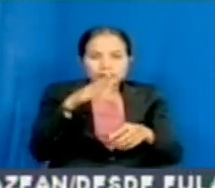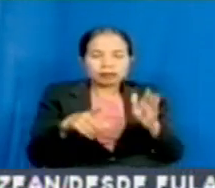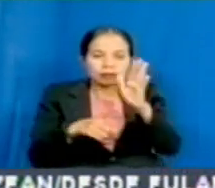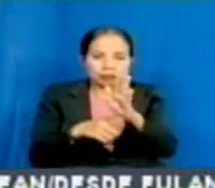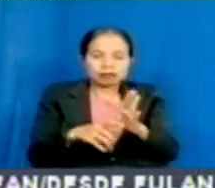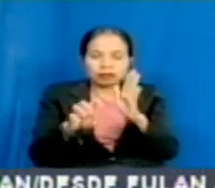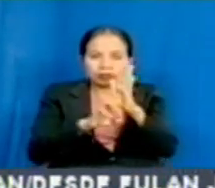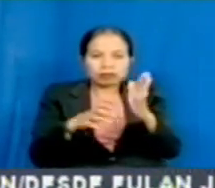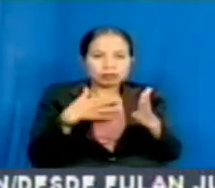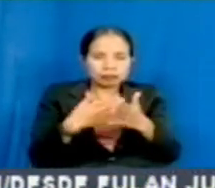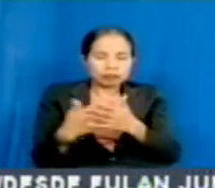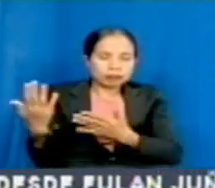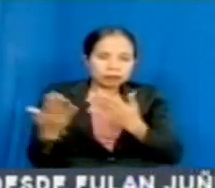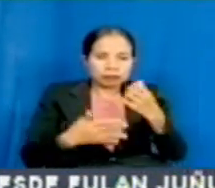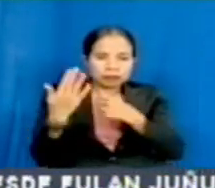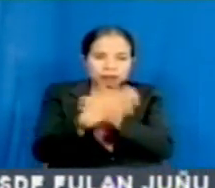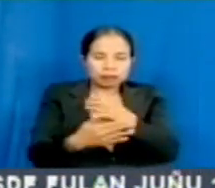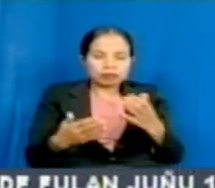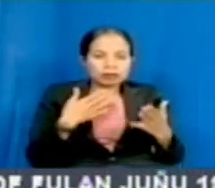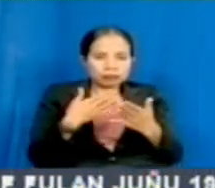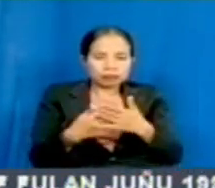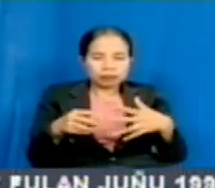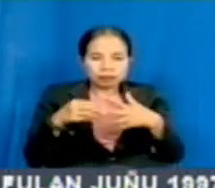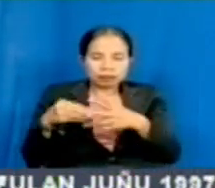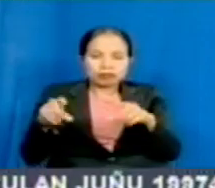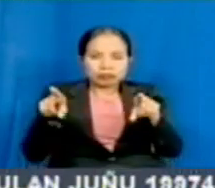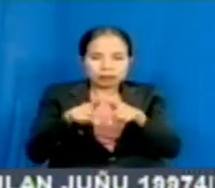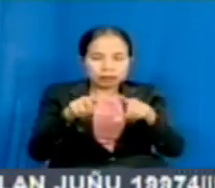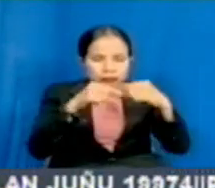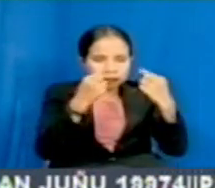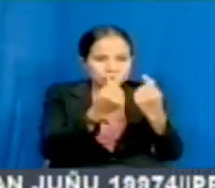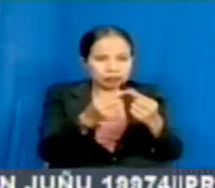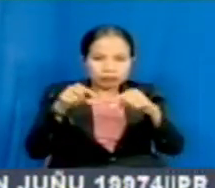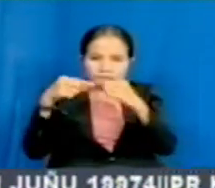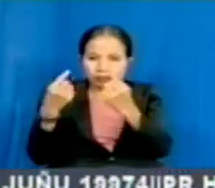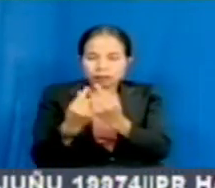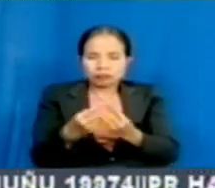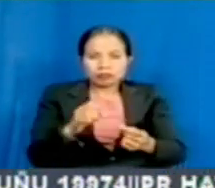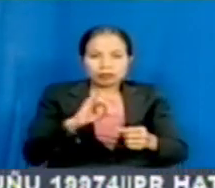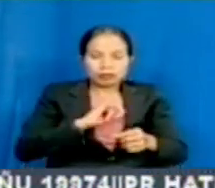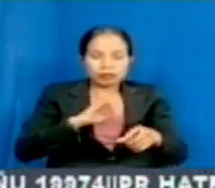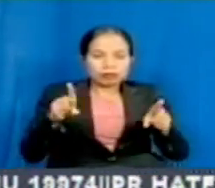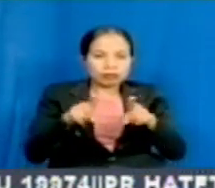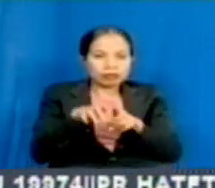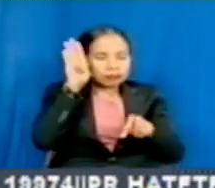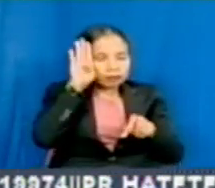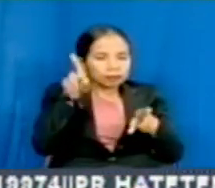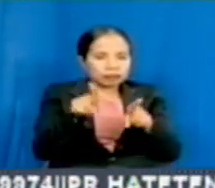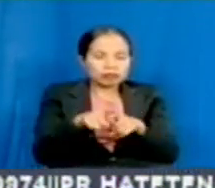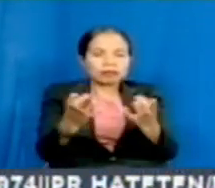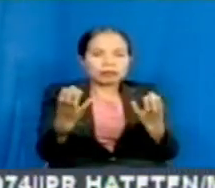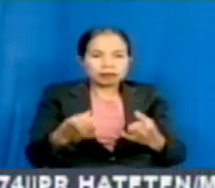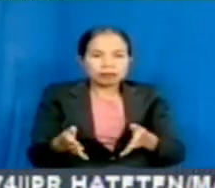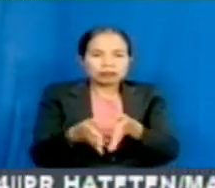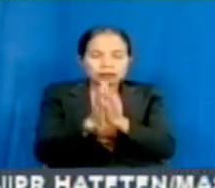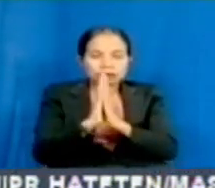Akba. Lori nação ainda neba de Ak. Liliu makasa arte marcia e sira. Há um lugar sabim ba imi, há o carcuso. Muda